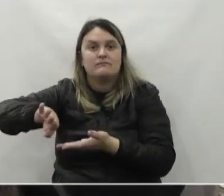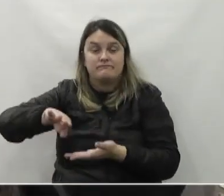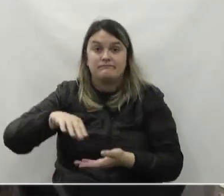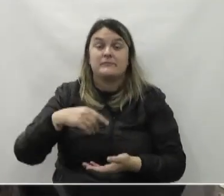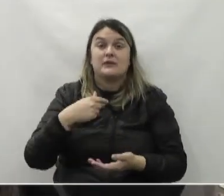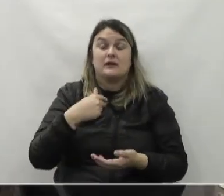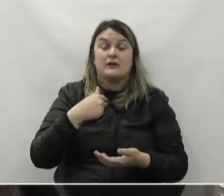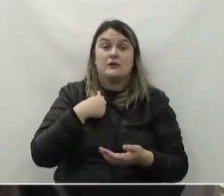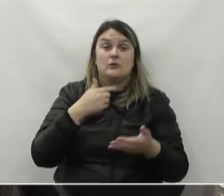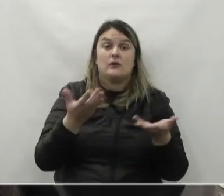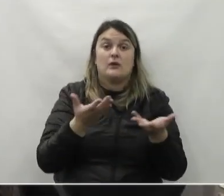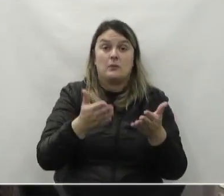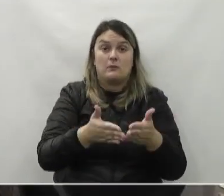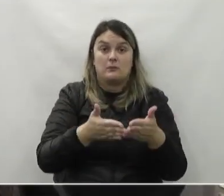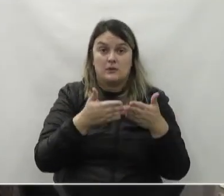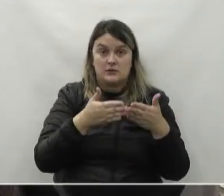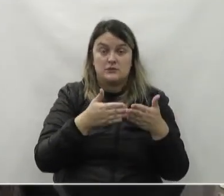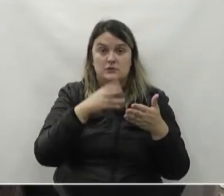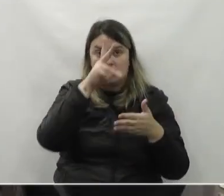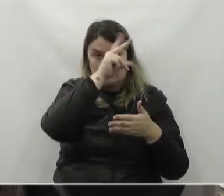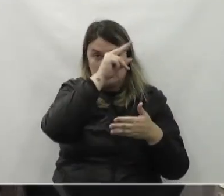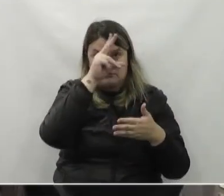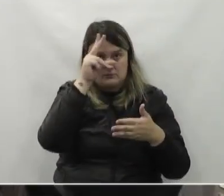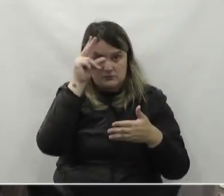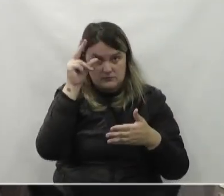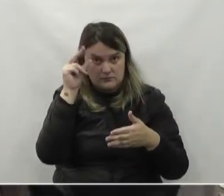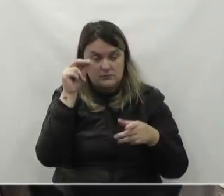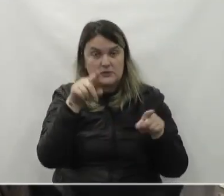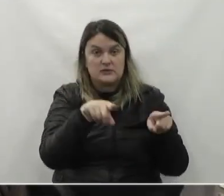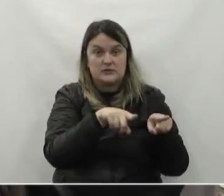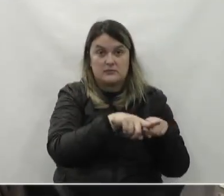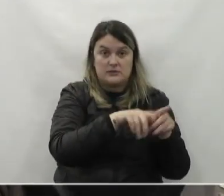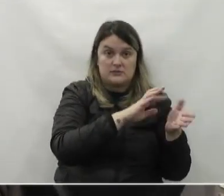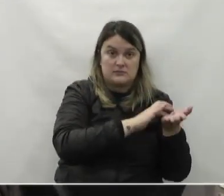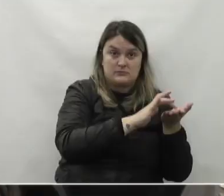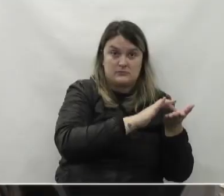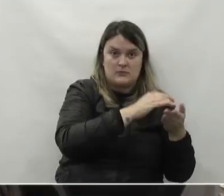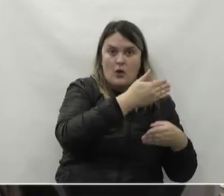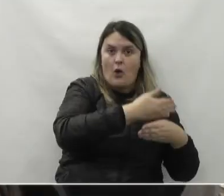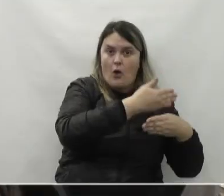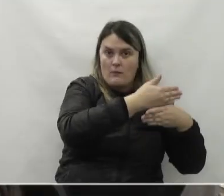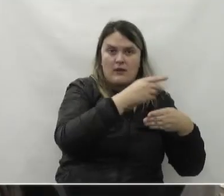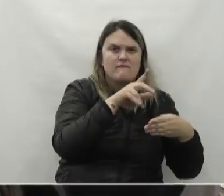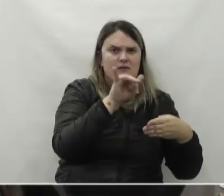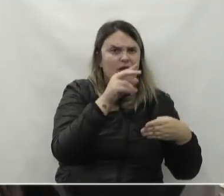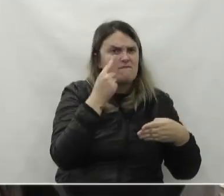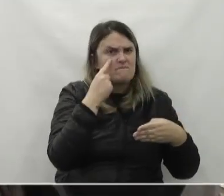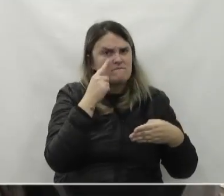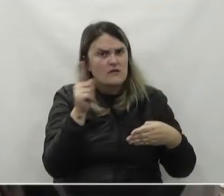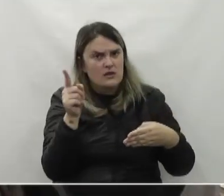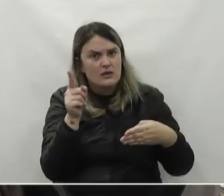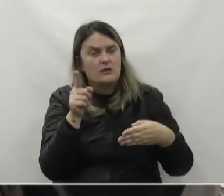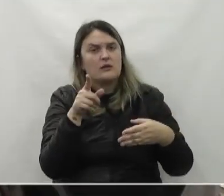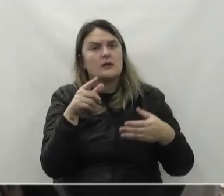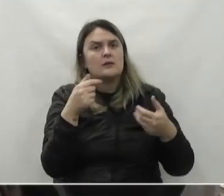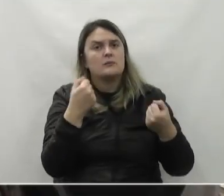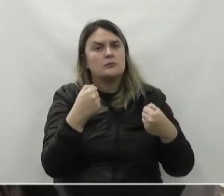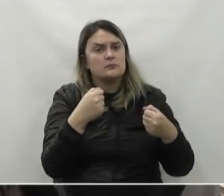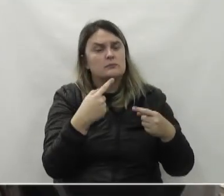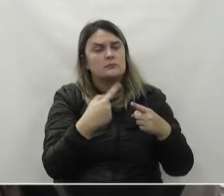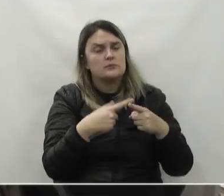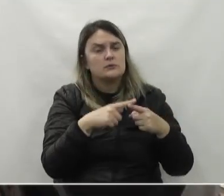de pedir, né, o Executivo, a Secretaria de Obra, que desse uma olhada com carinho para essa